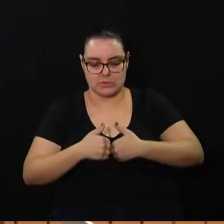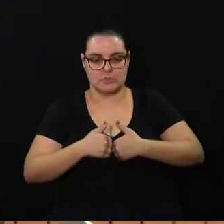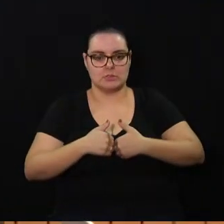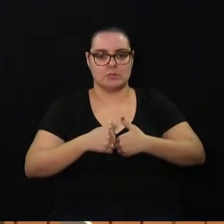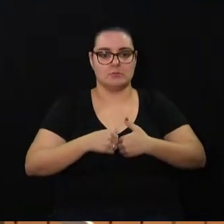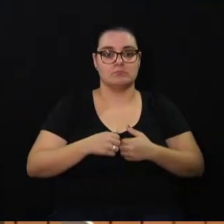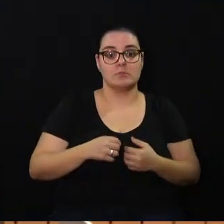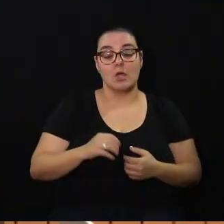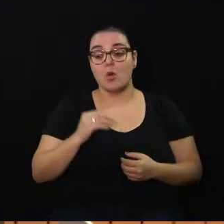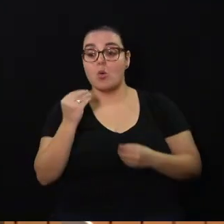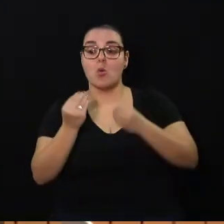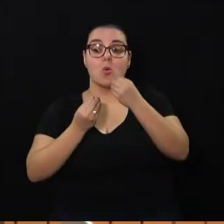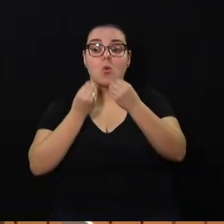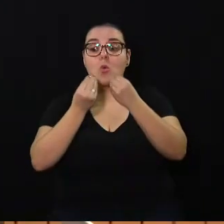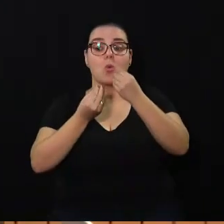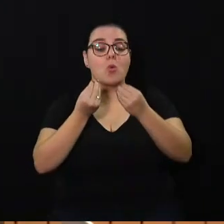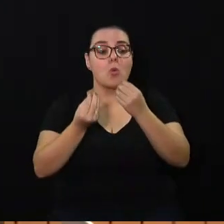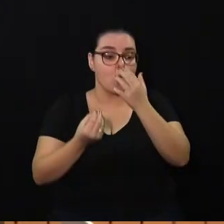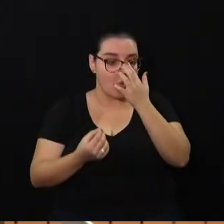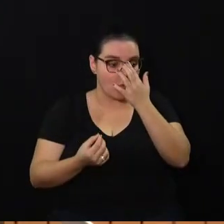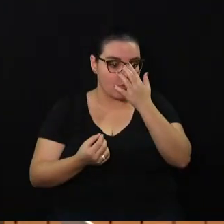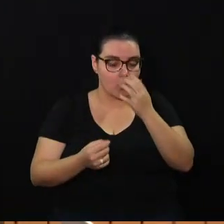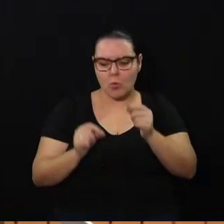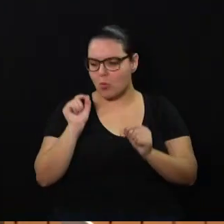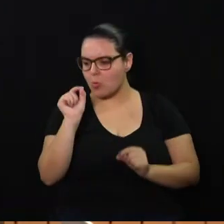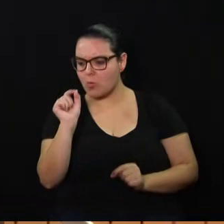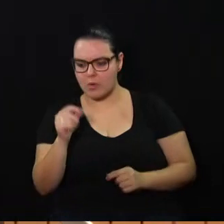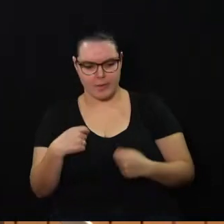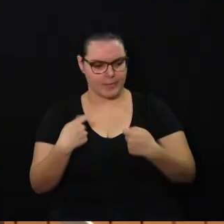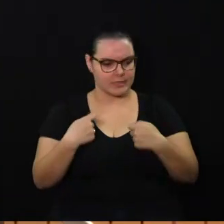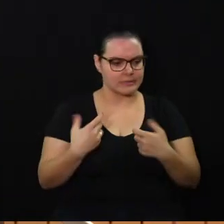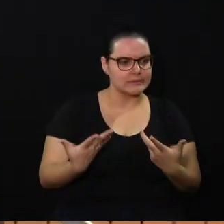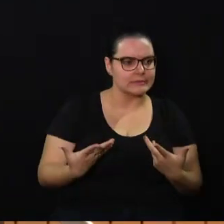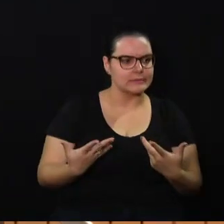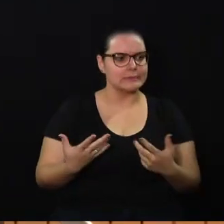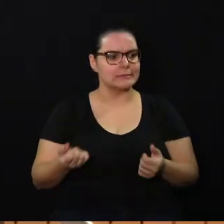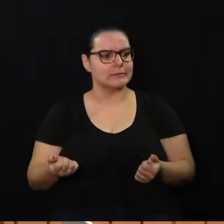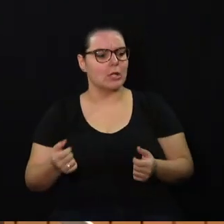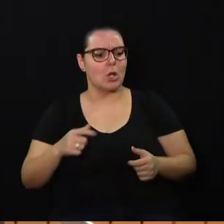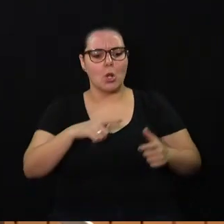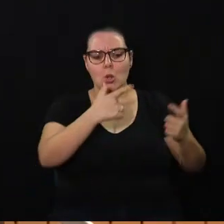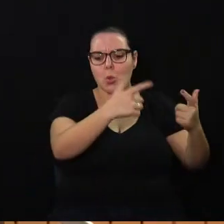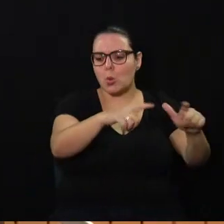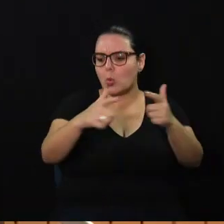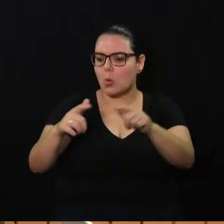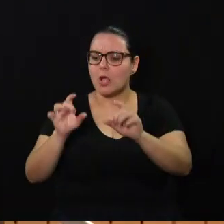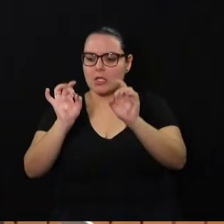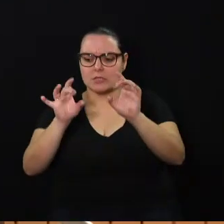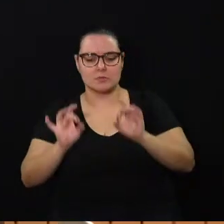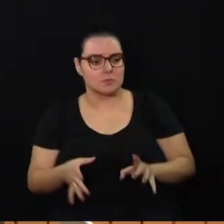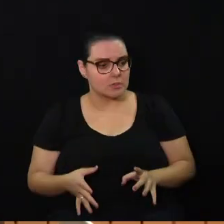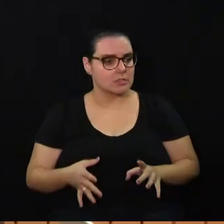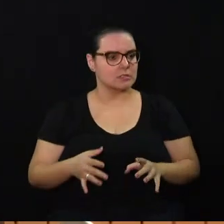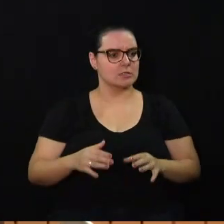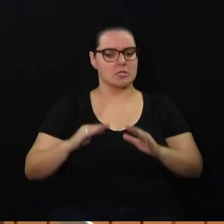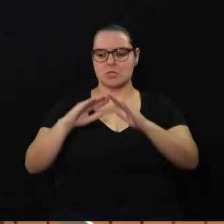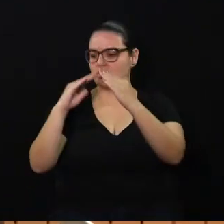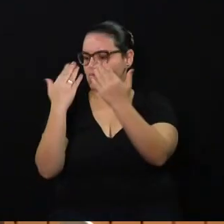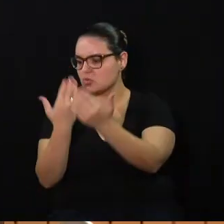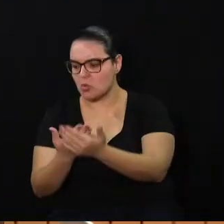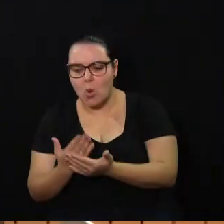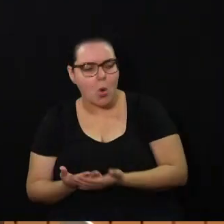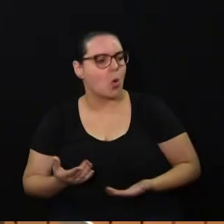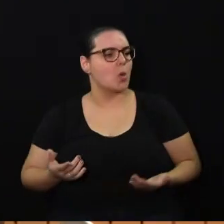sinais de risco para o transtorno e as práticas clínicas e pedagógicas com comprovação de eficácia além de